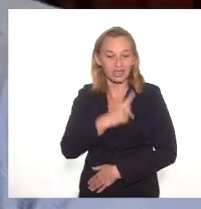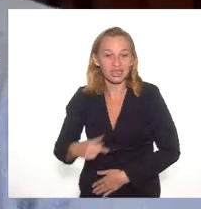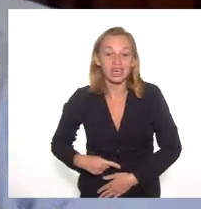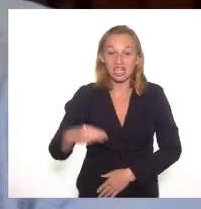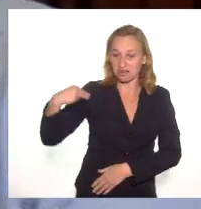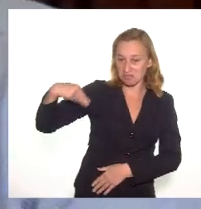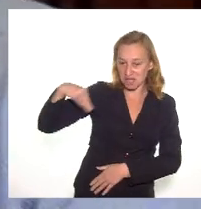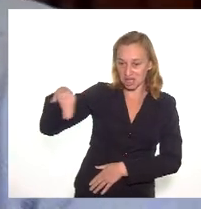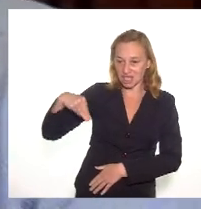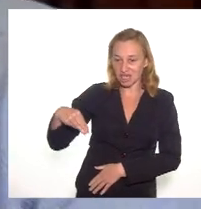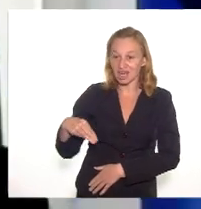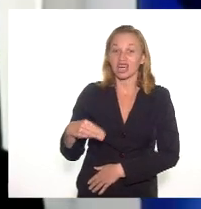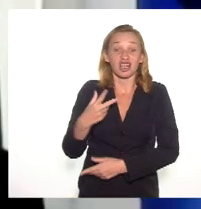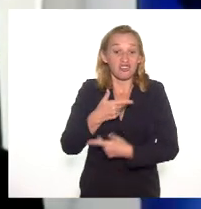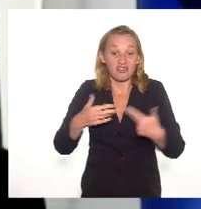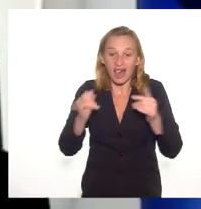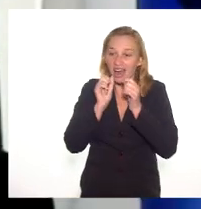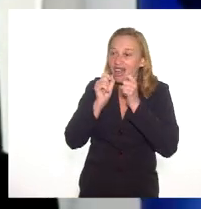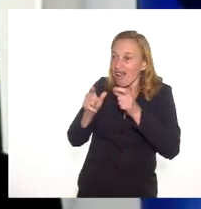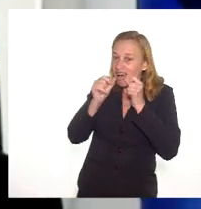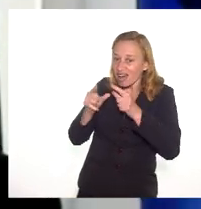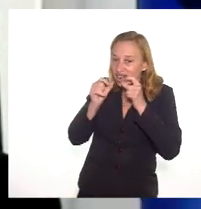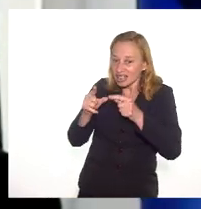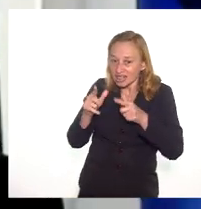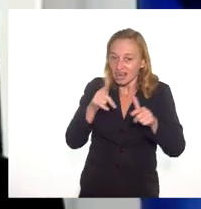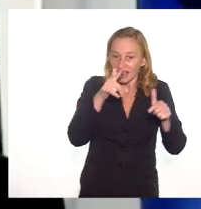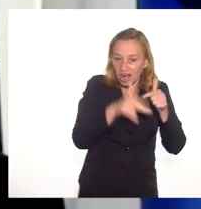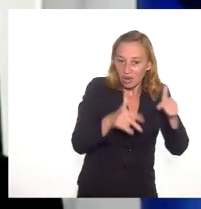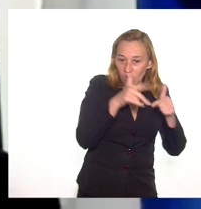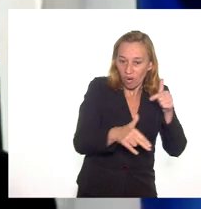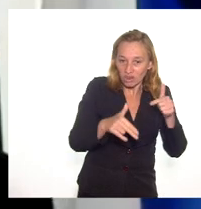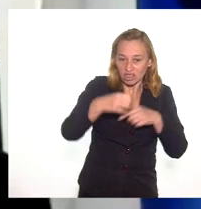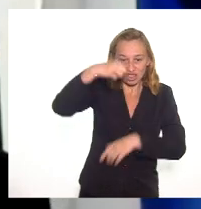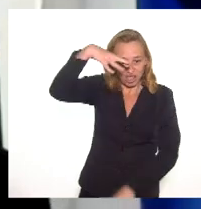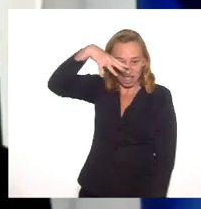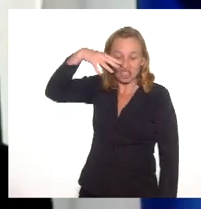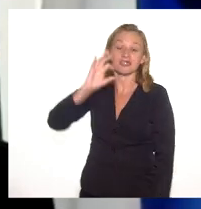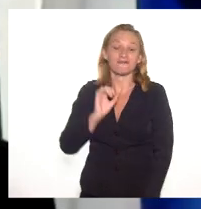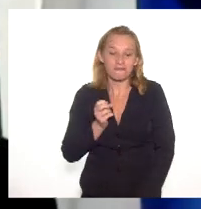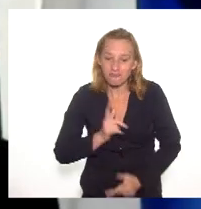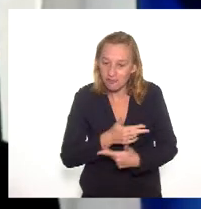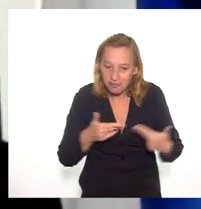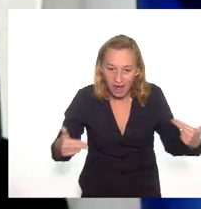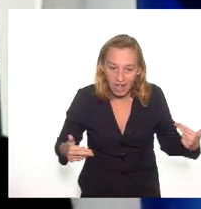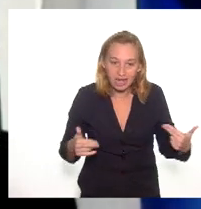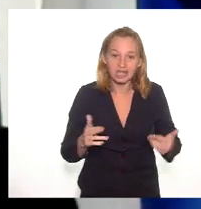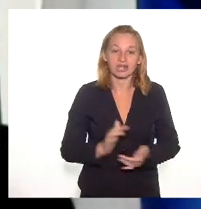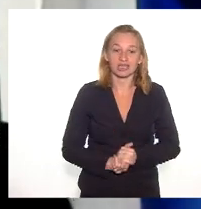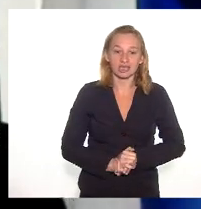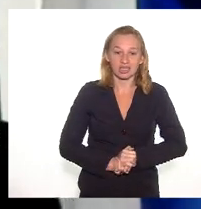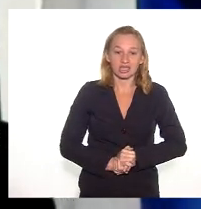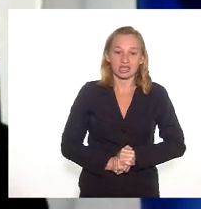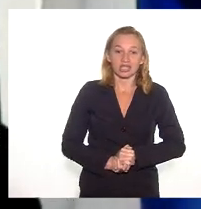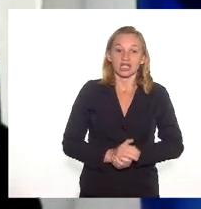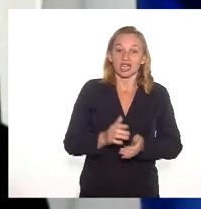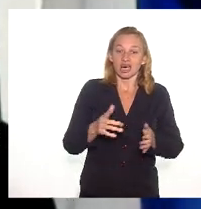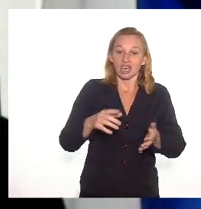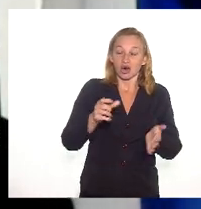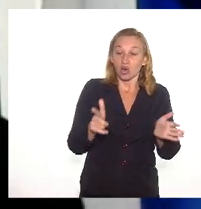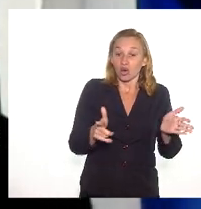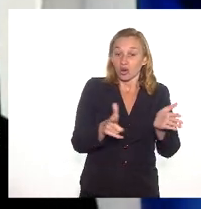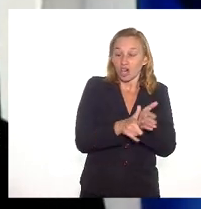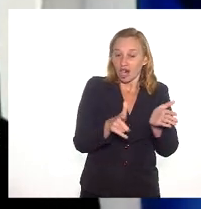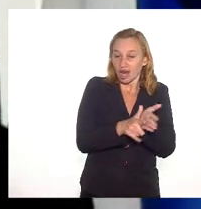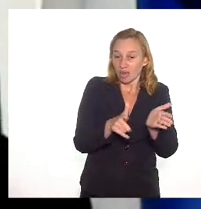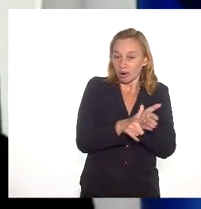Mink, muitas reclamações em relação à corte de energia, muitas. Agora eles estão assim, a conta que vence com